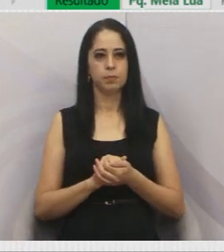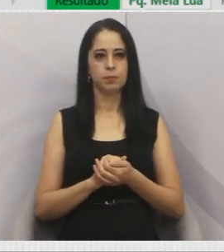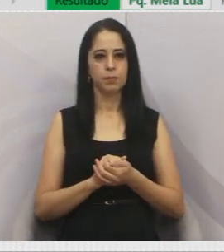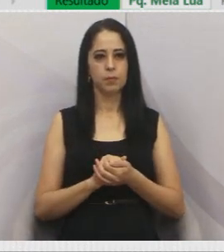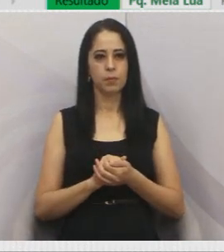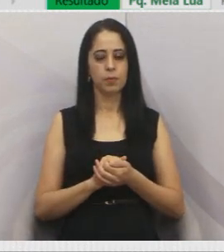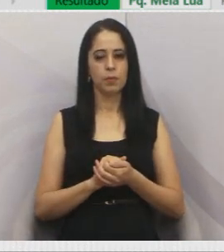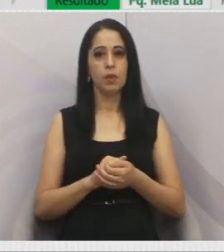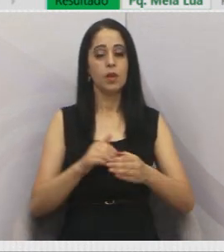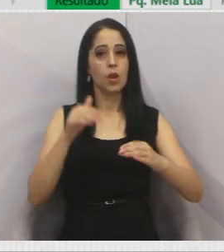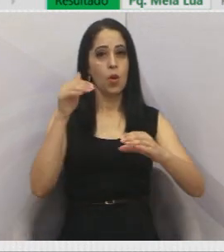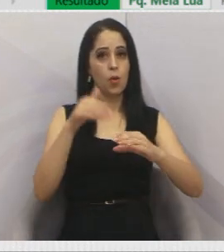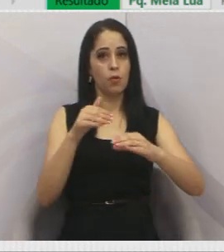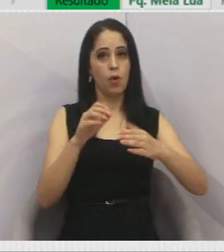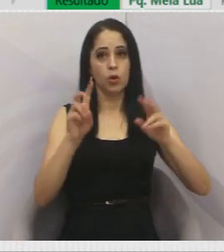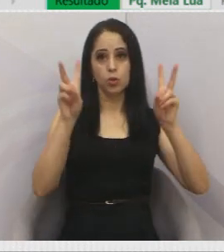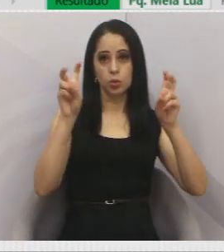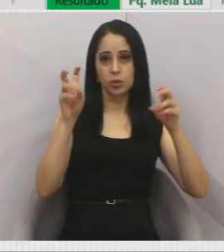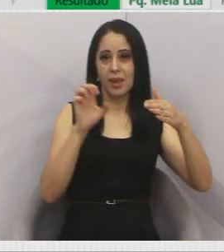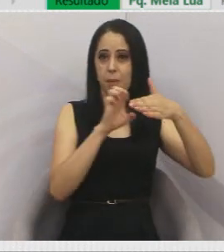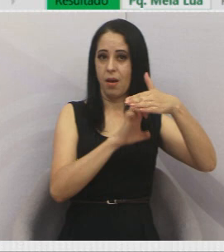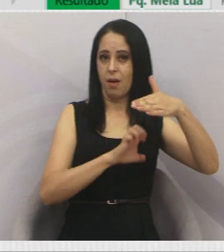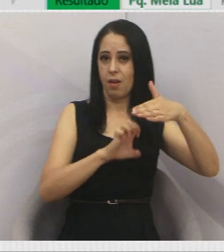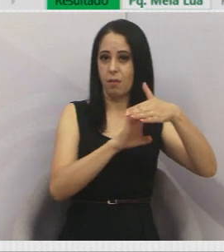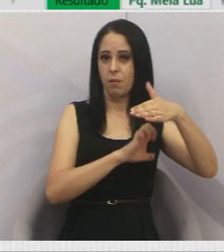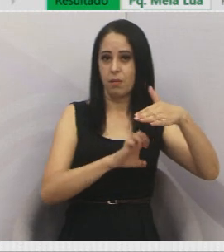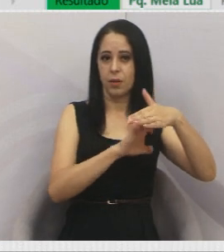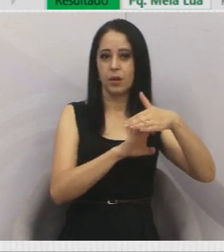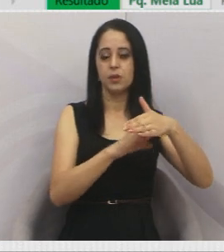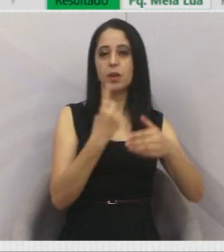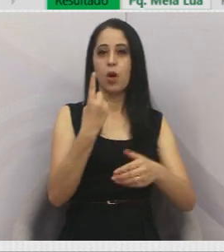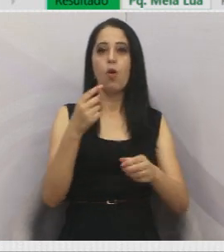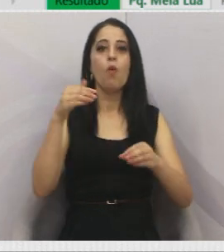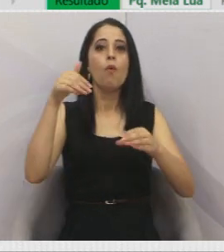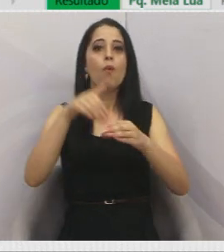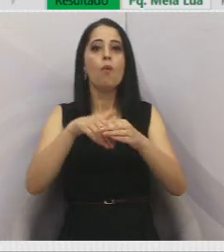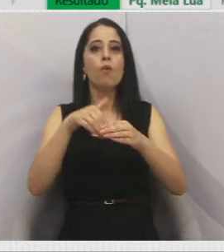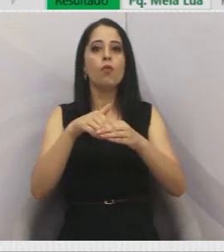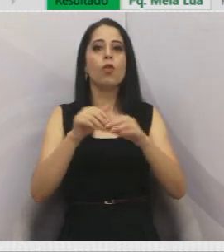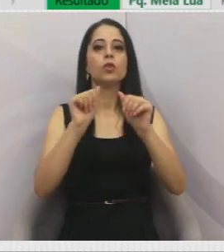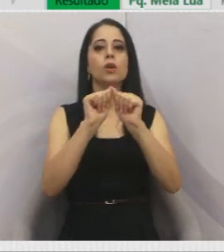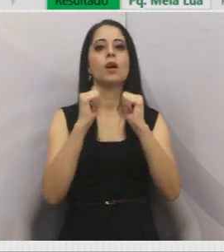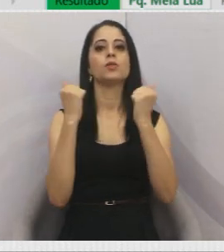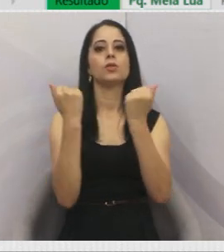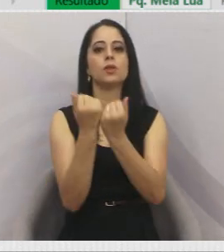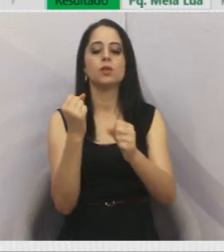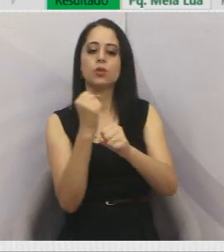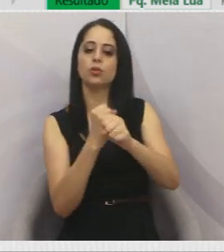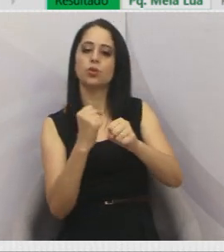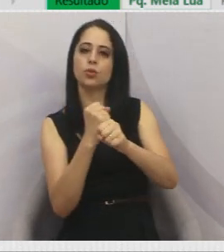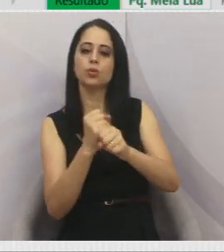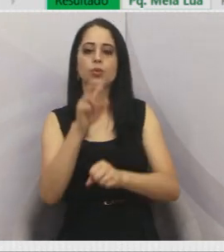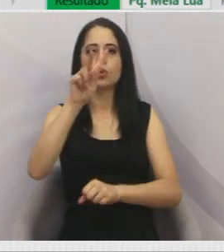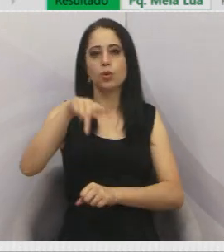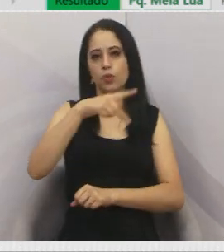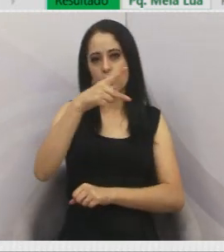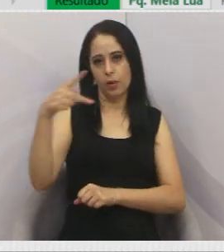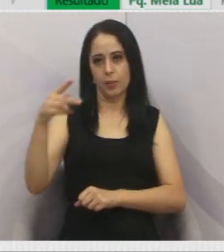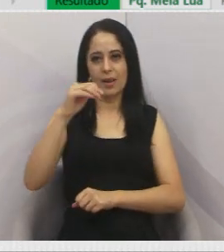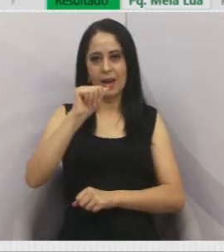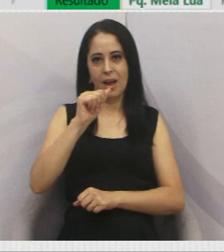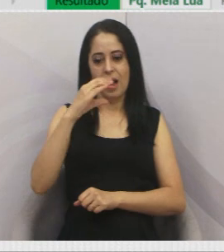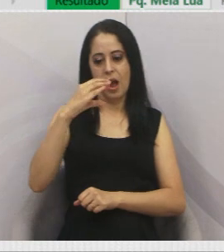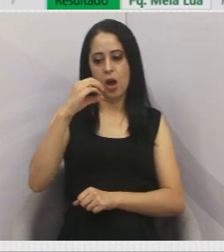No segmento empresas e ou entidades profissionais, um voto para a Associação das Construtoras do Vale do Paraíba, a